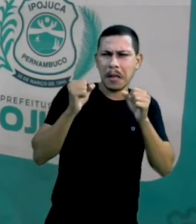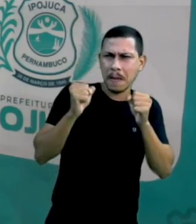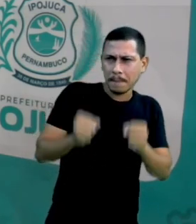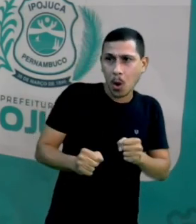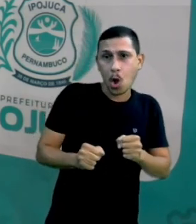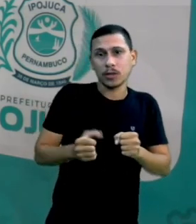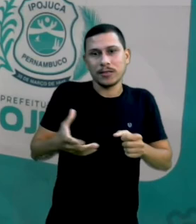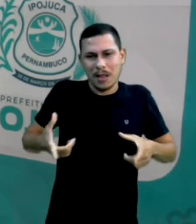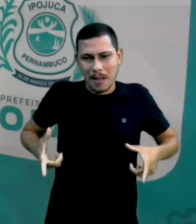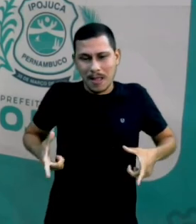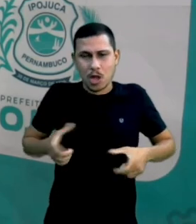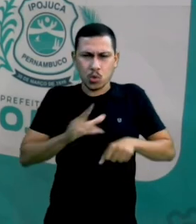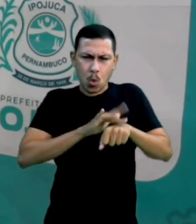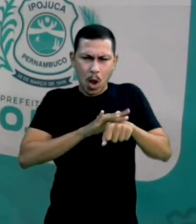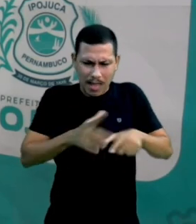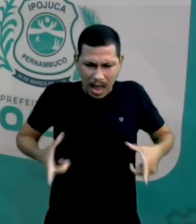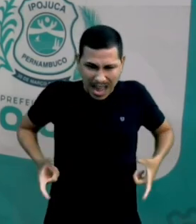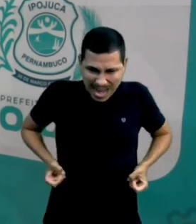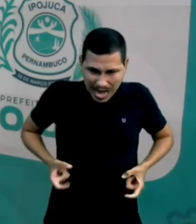tá? Pode gerar